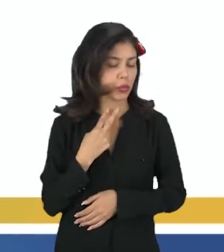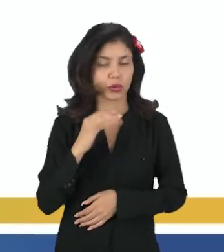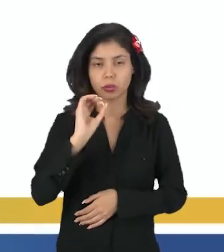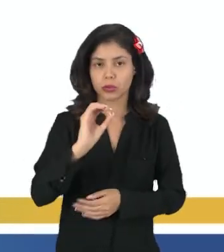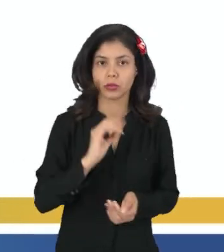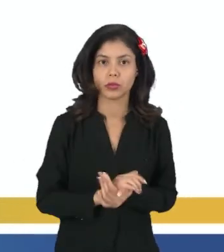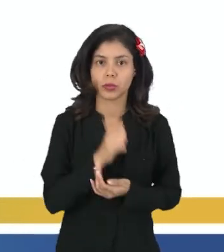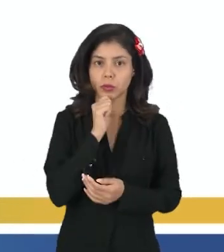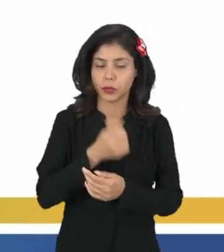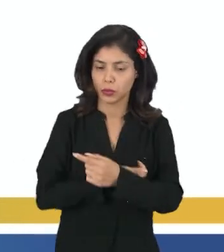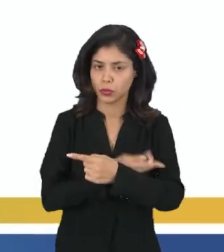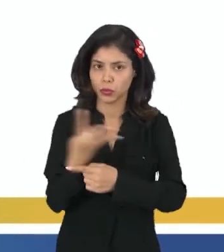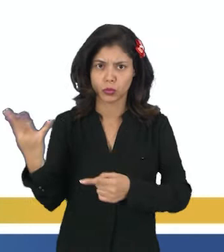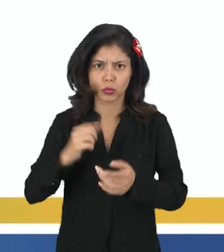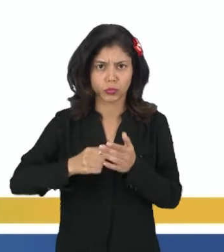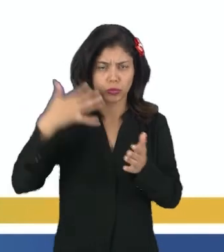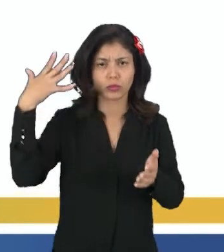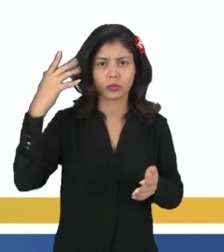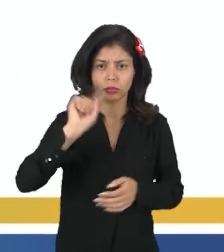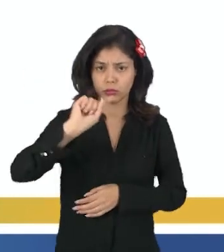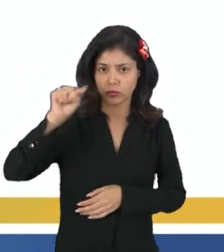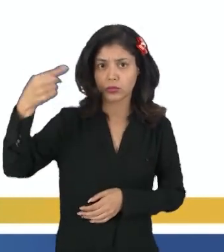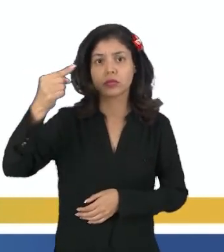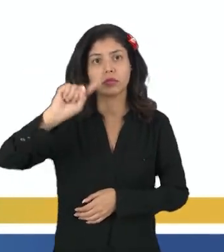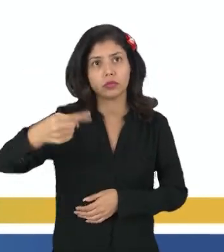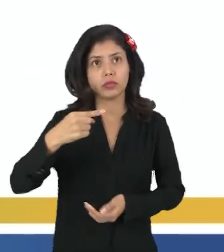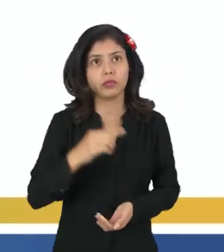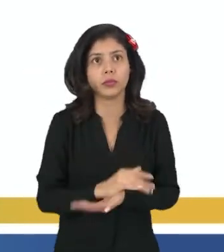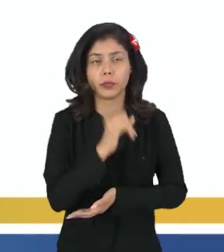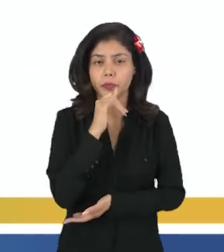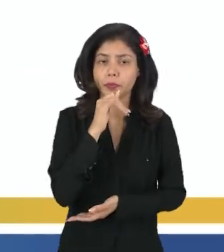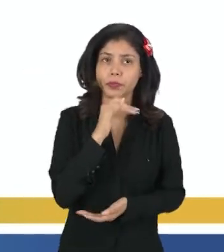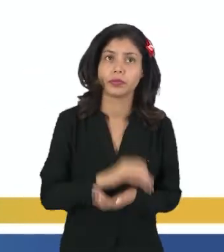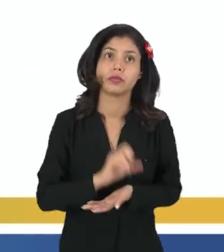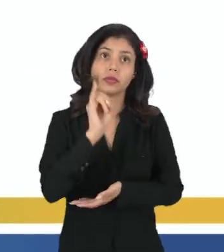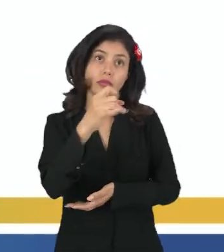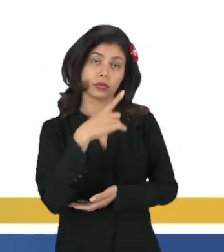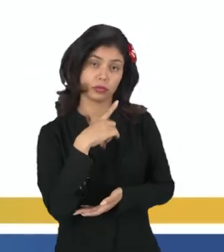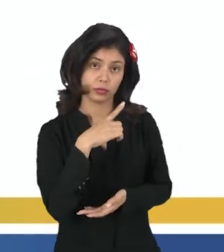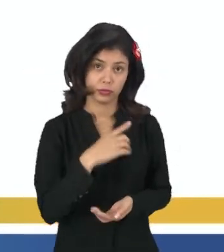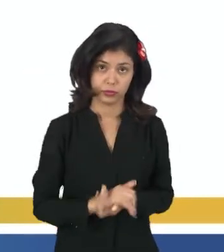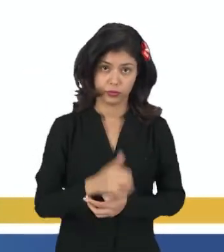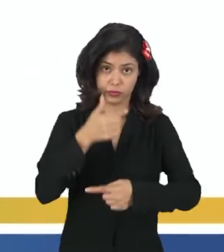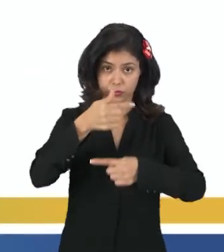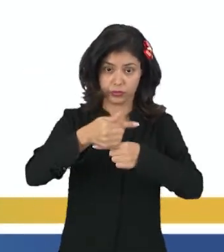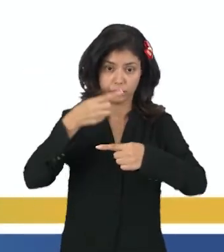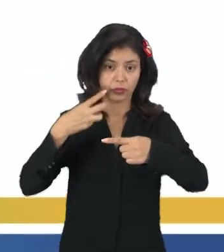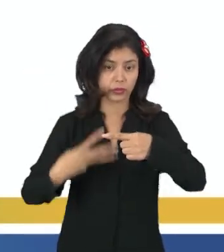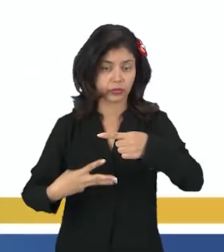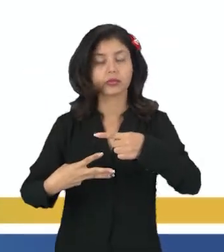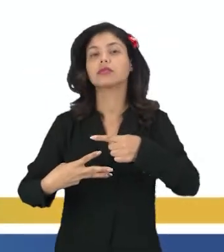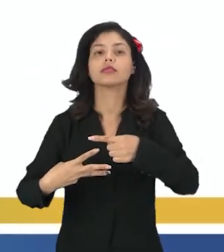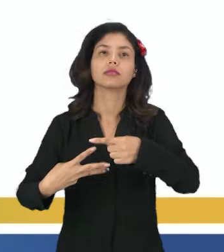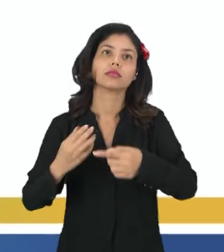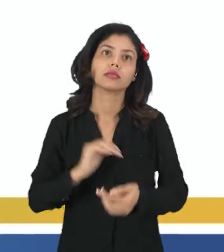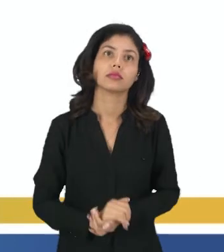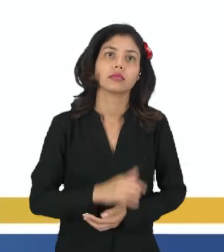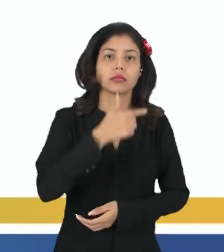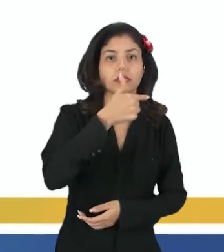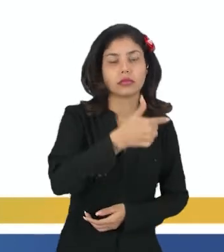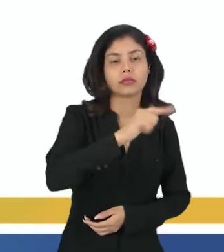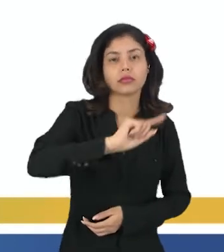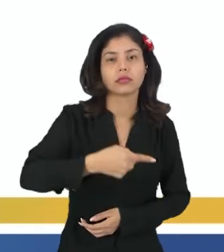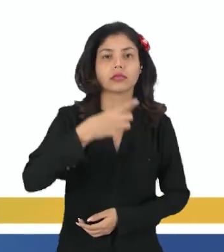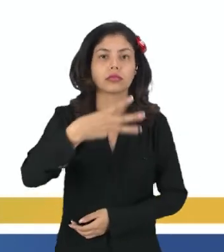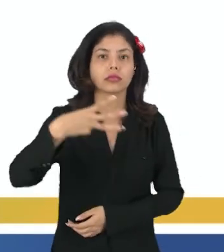ser zero e vai ter em frente às casas após a, né olha que o exemplo se você pegar uma calculadora e dividir 7